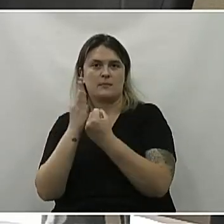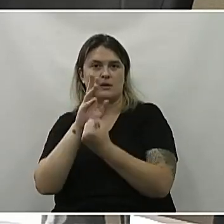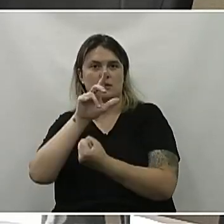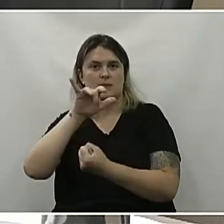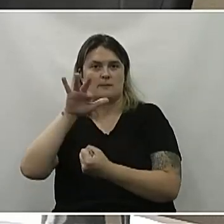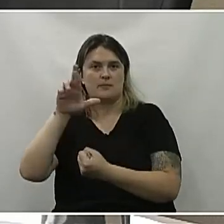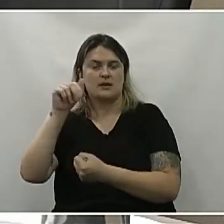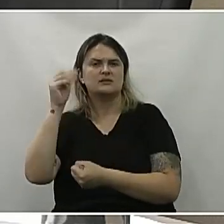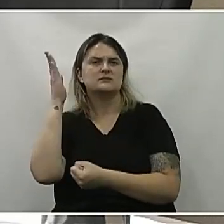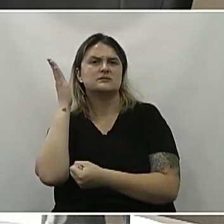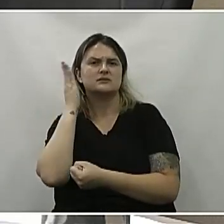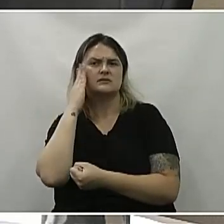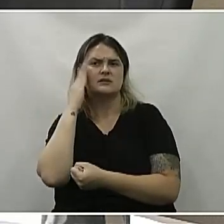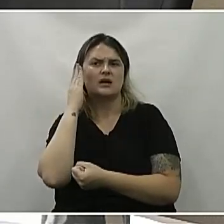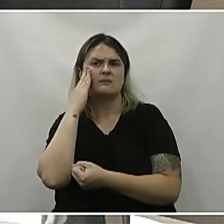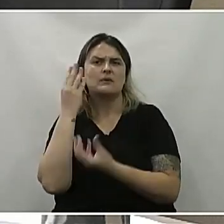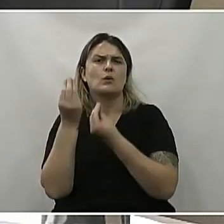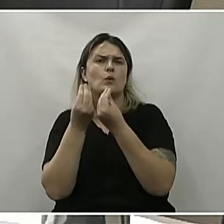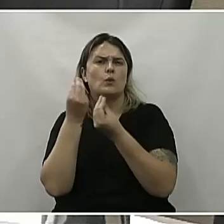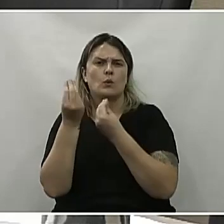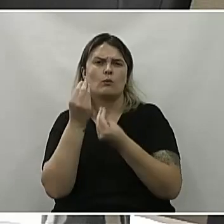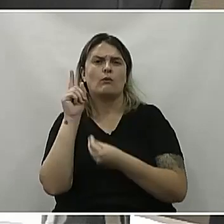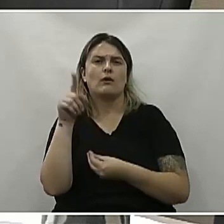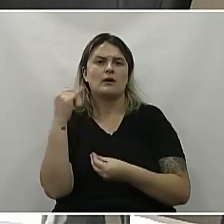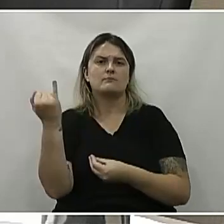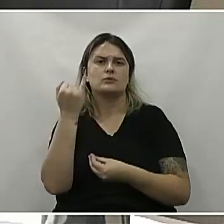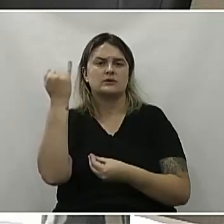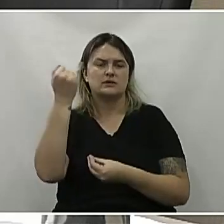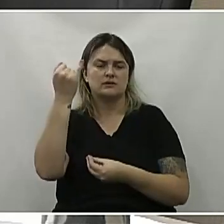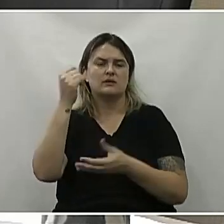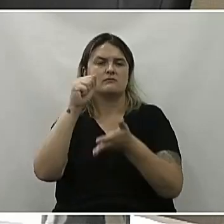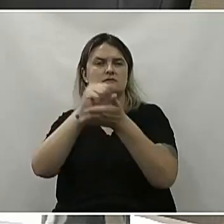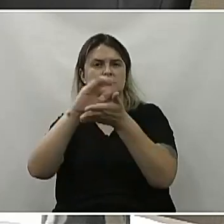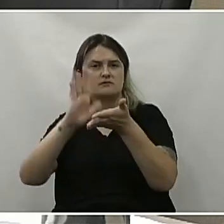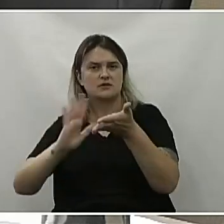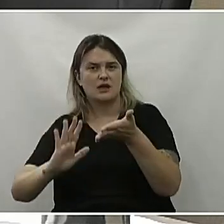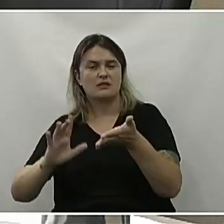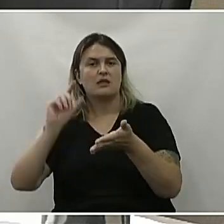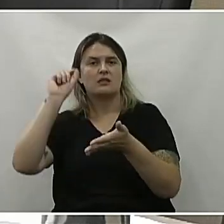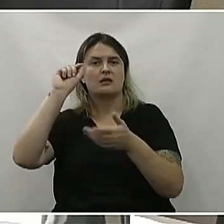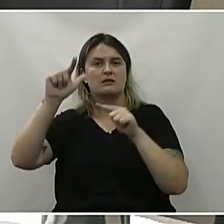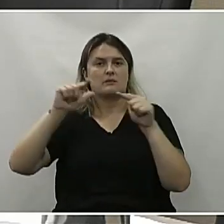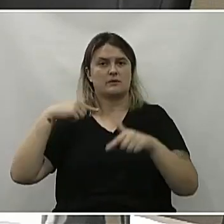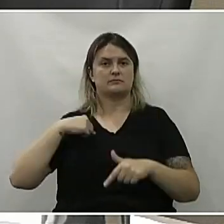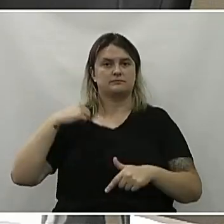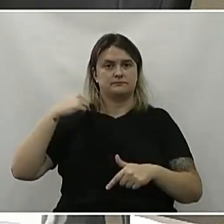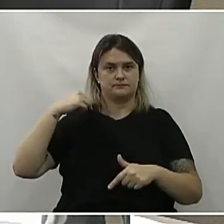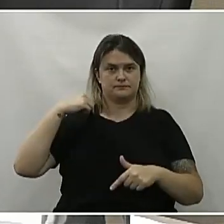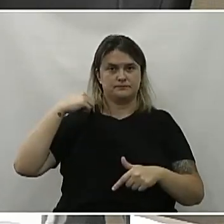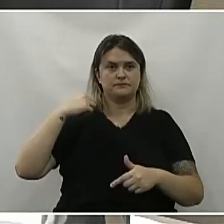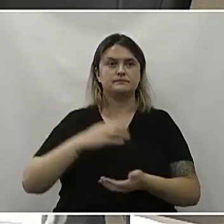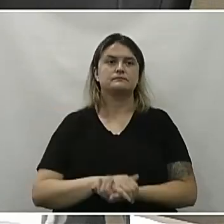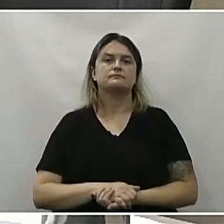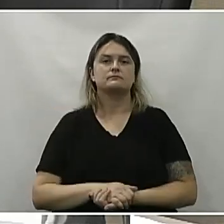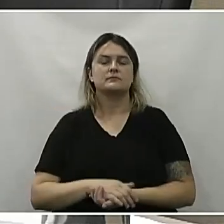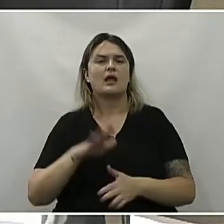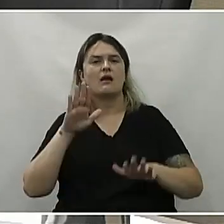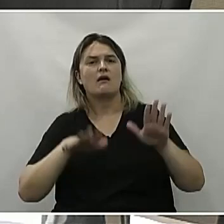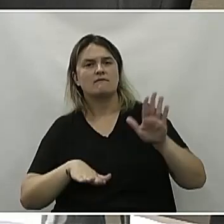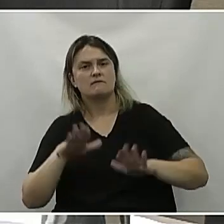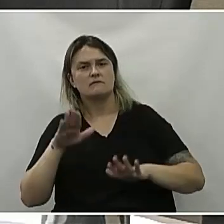nós sabemos como é importante as ações dos voluntários os voluntariados muitas